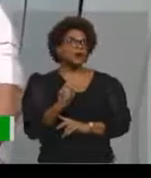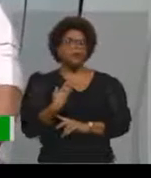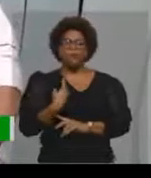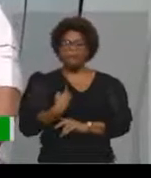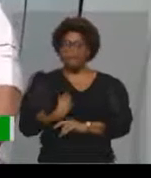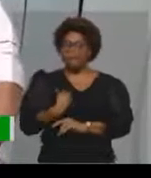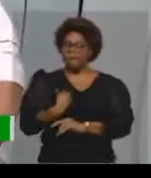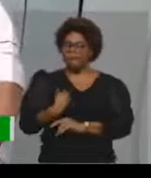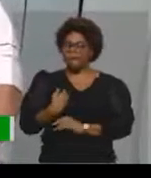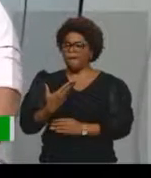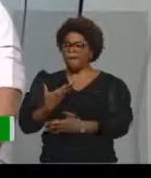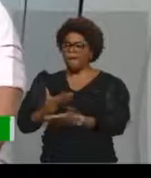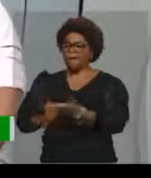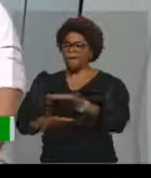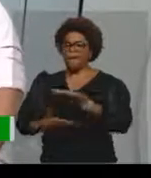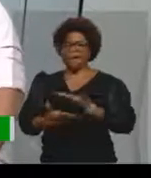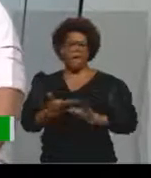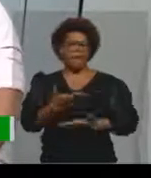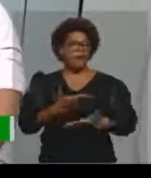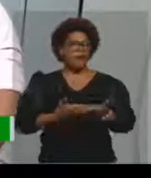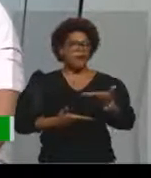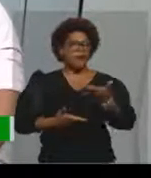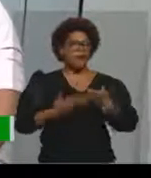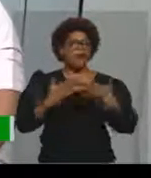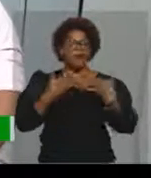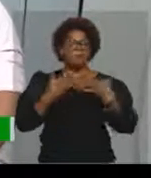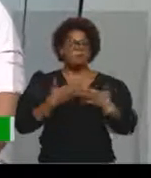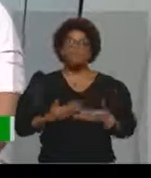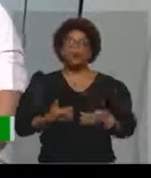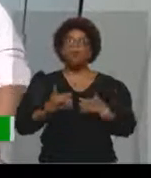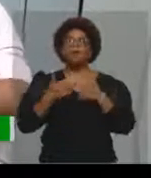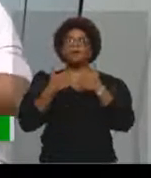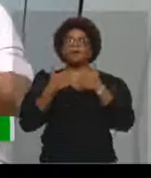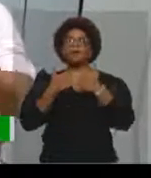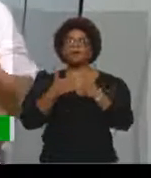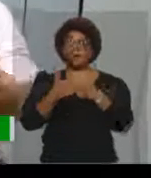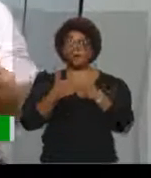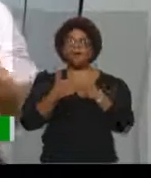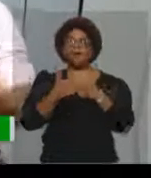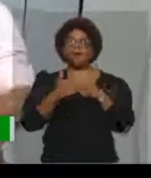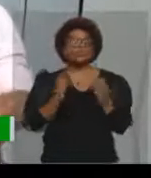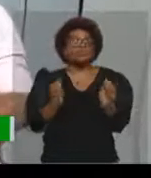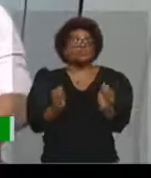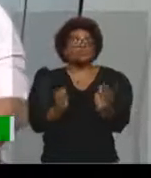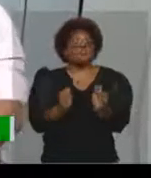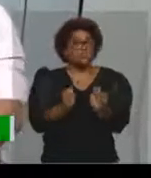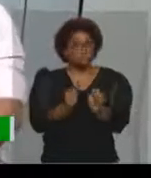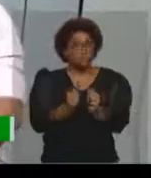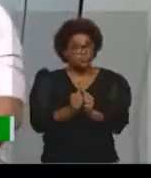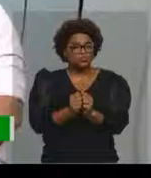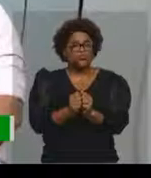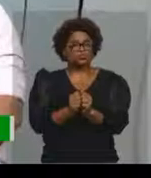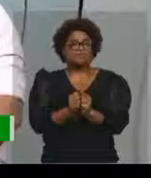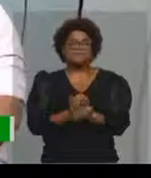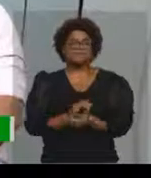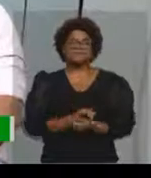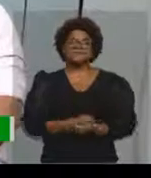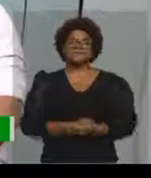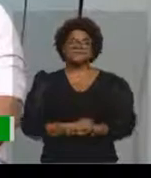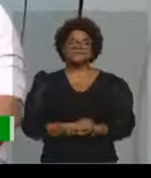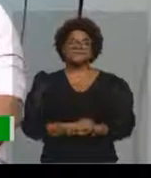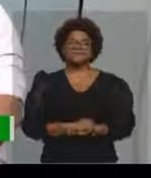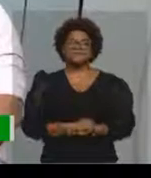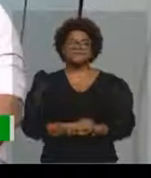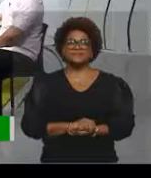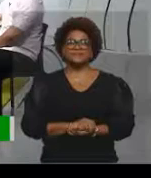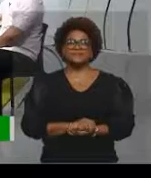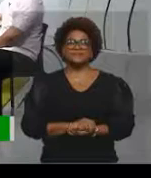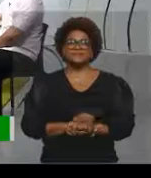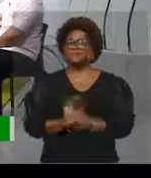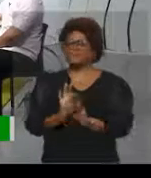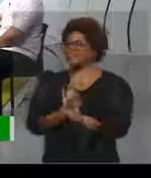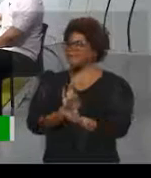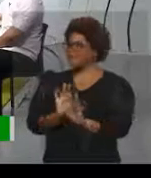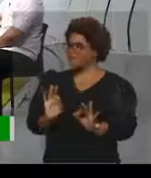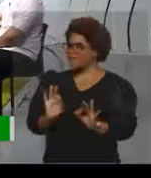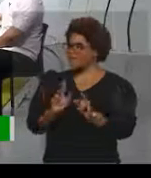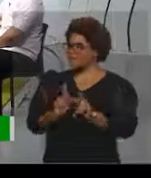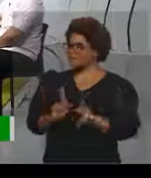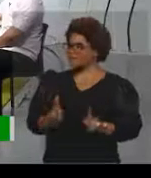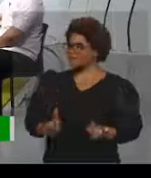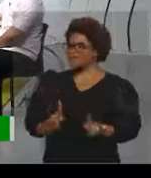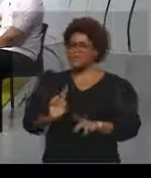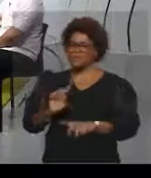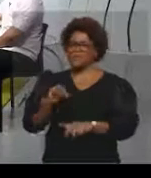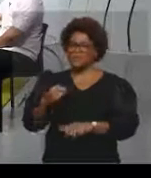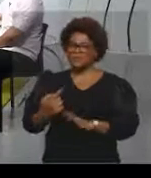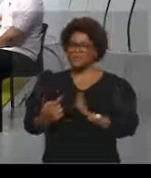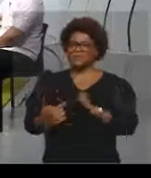conviver melhor, para que possamos estar ali melhor juntos em comunidade. Excelente, vamos para a